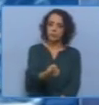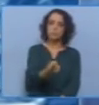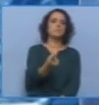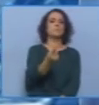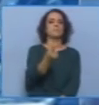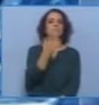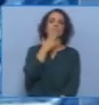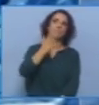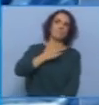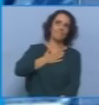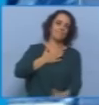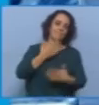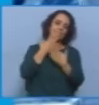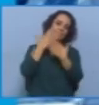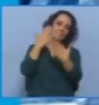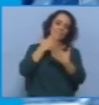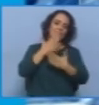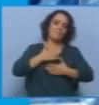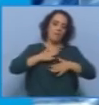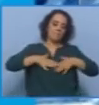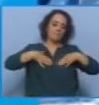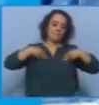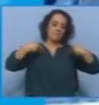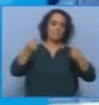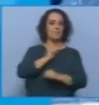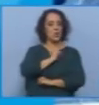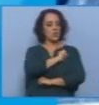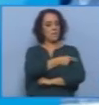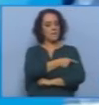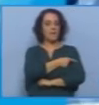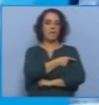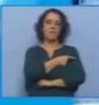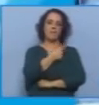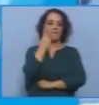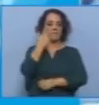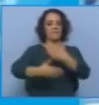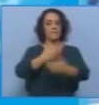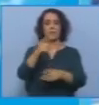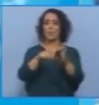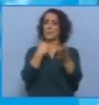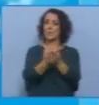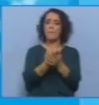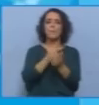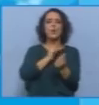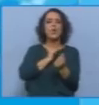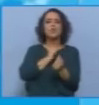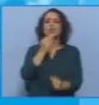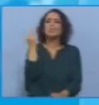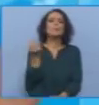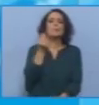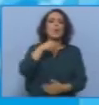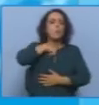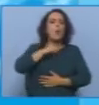somos e que nos dá a sua graça e a sua capacidade para que nós vivamos o melhor de nós próprios. Eu sempre digo, a nossa melhor versão. Só que nós,